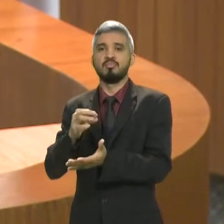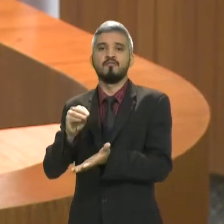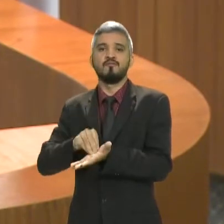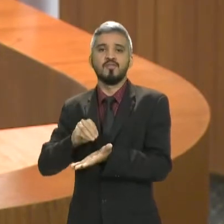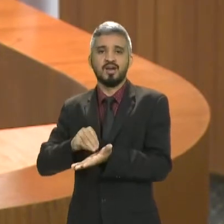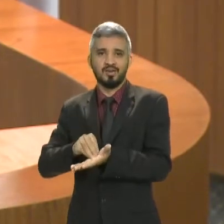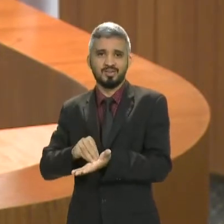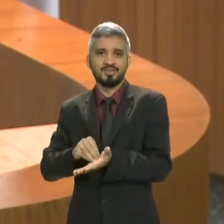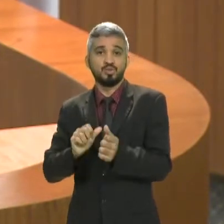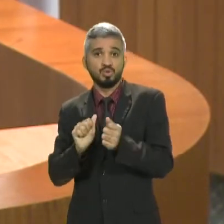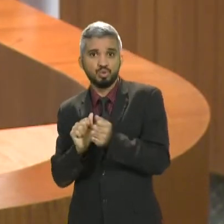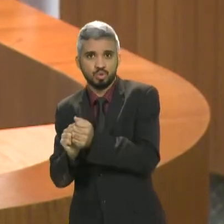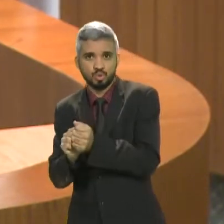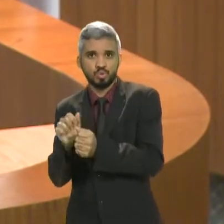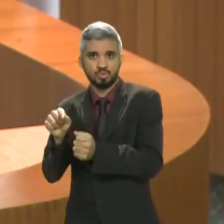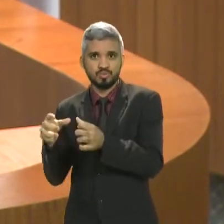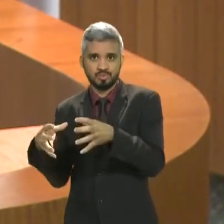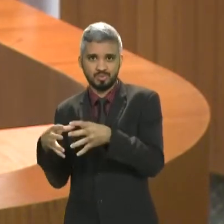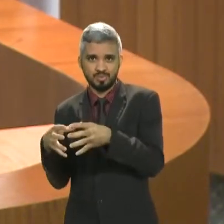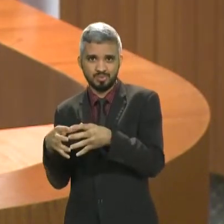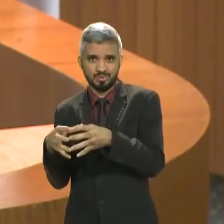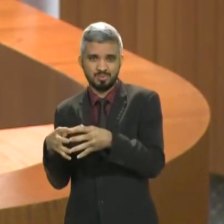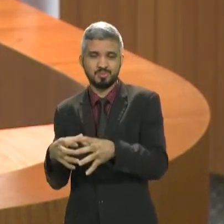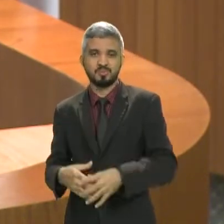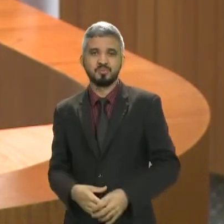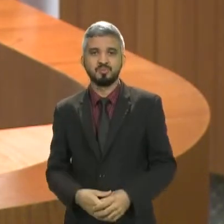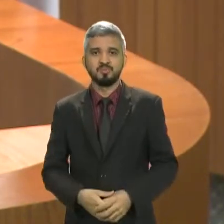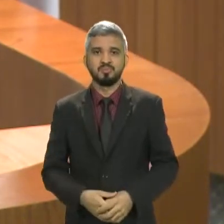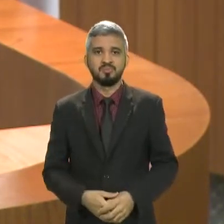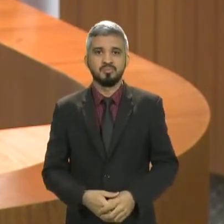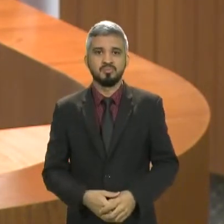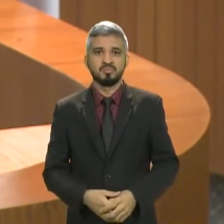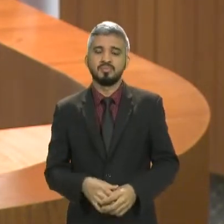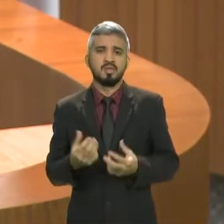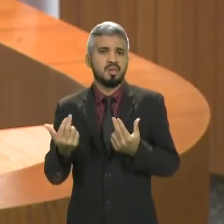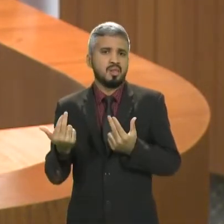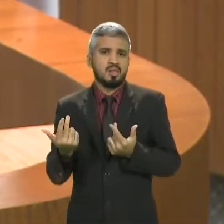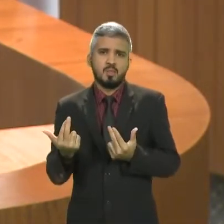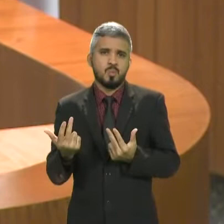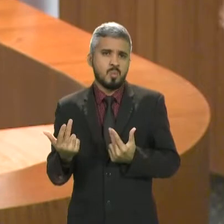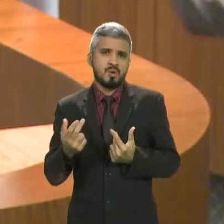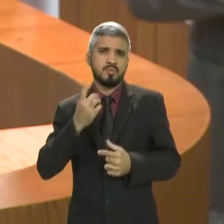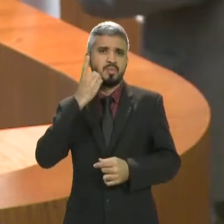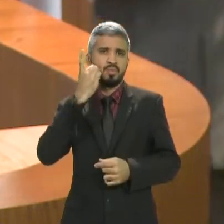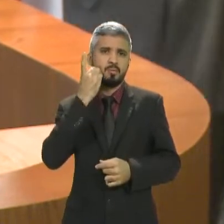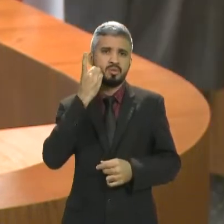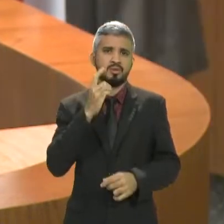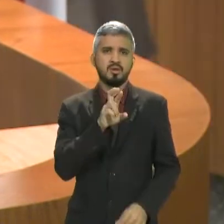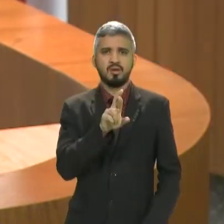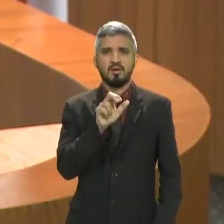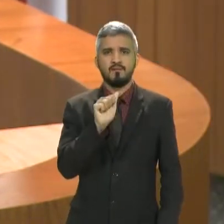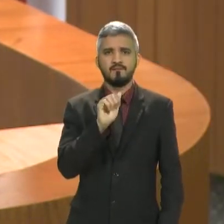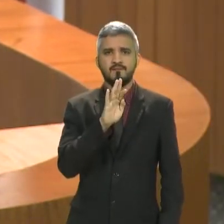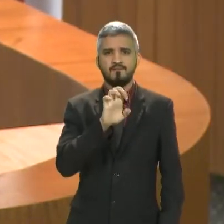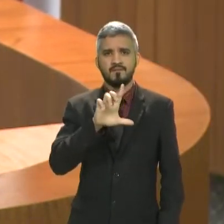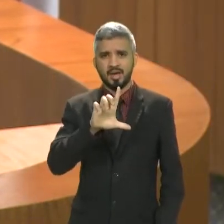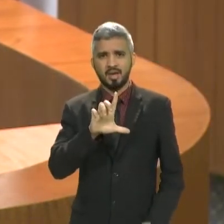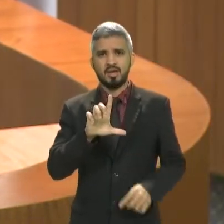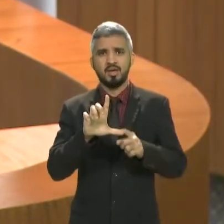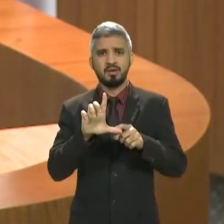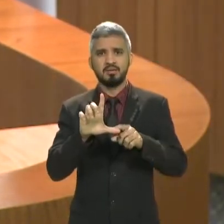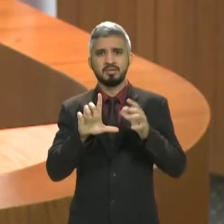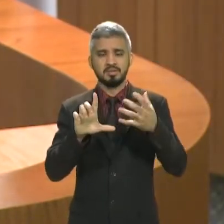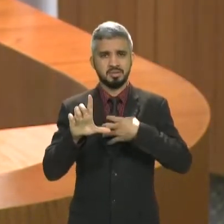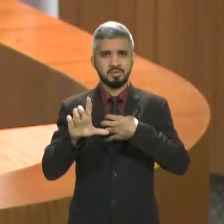naquele momento eles ainda faziam parte do bloco. E isso, da mesma forma, como o deputado Rafael Leitor, que muito se orgulha